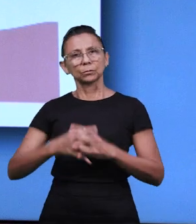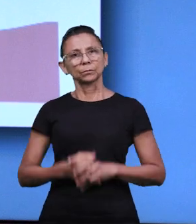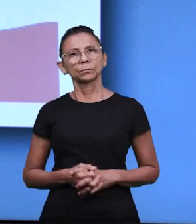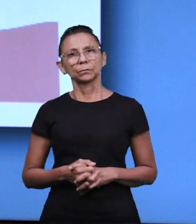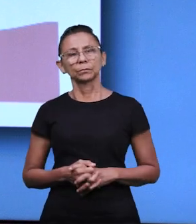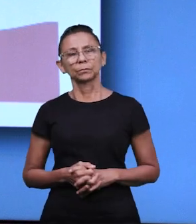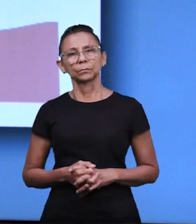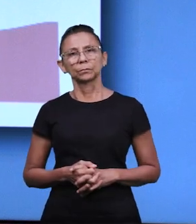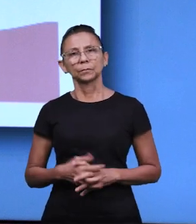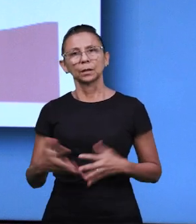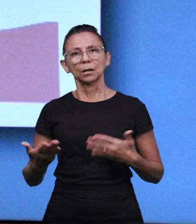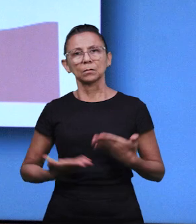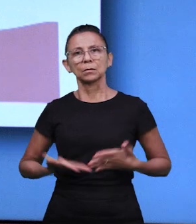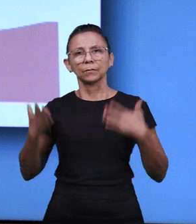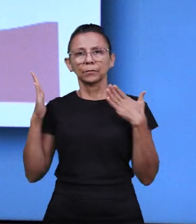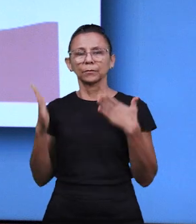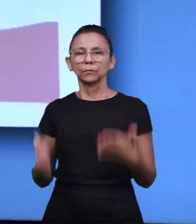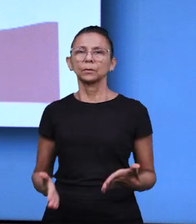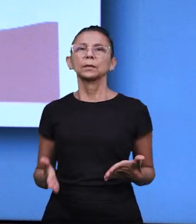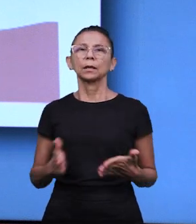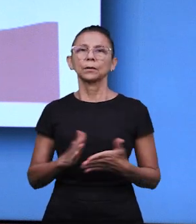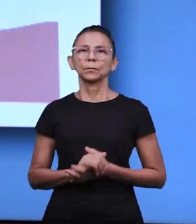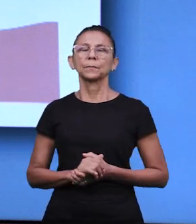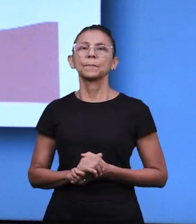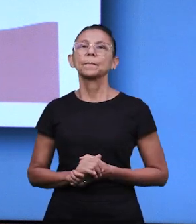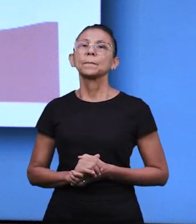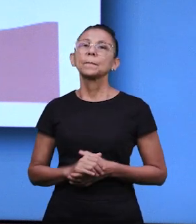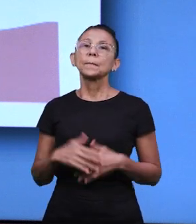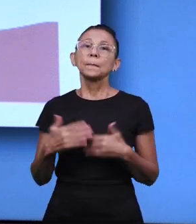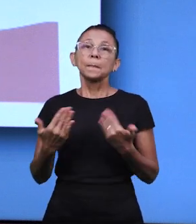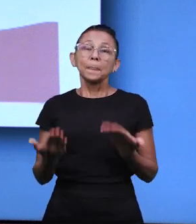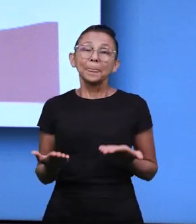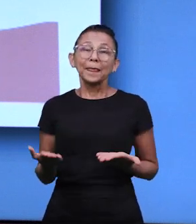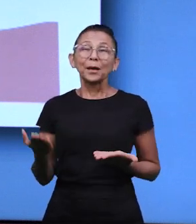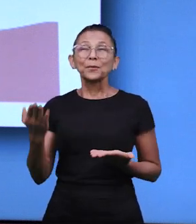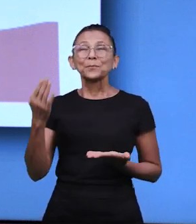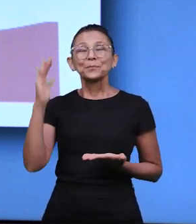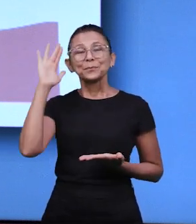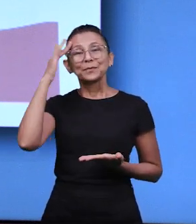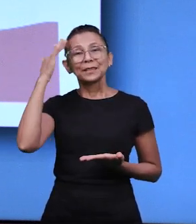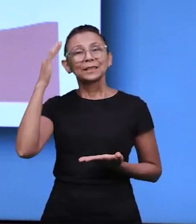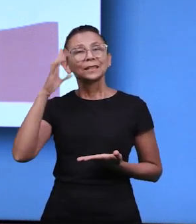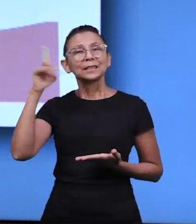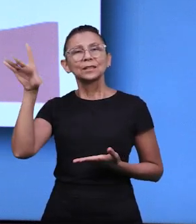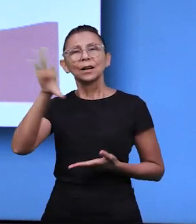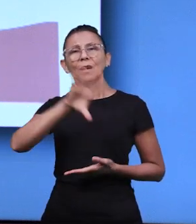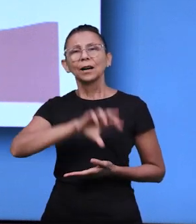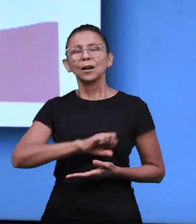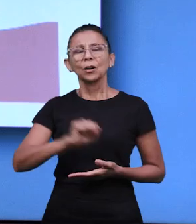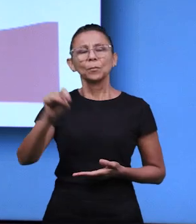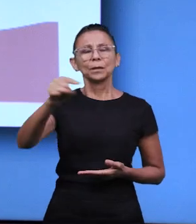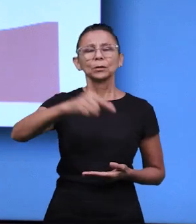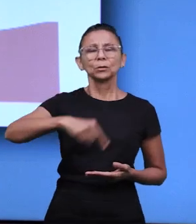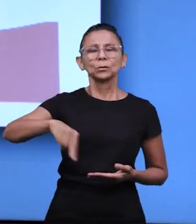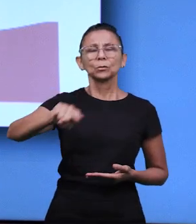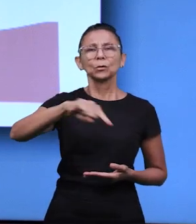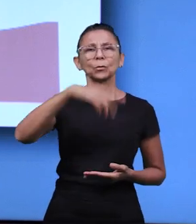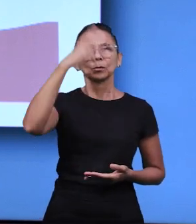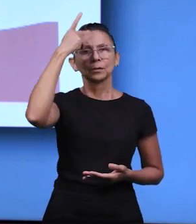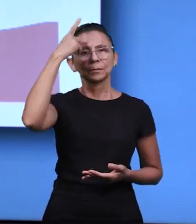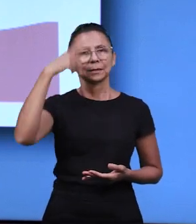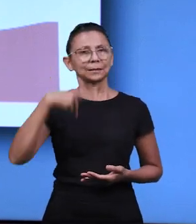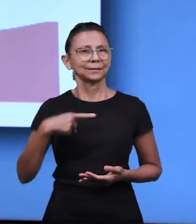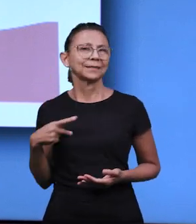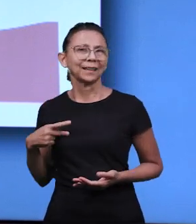nós temos esse entendimento que o nosso Senhor não faz acepção de pessoas. Glória a Jesus. Nós